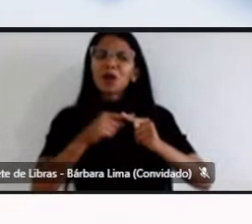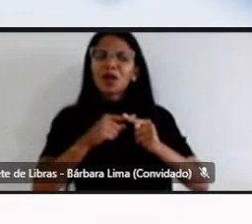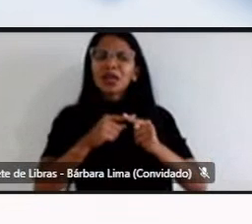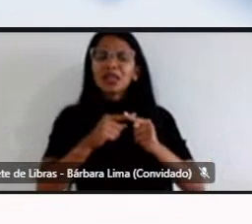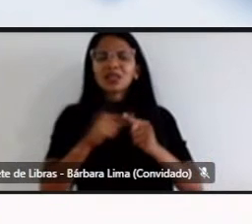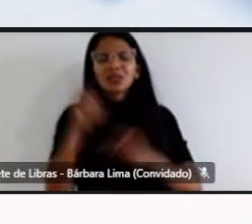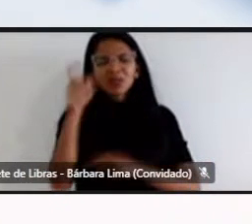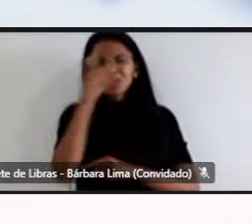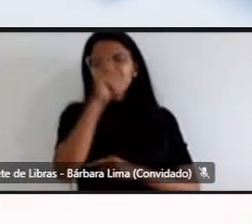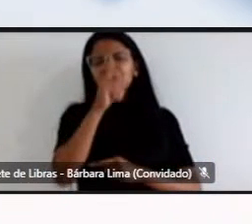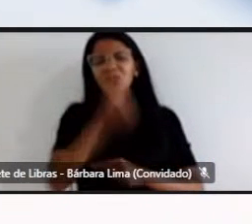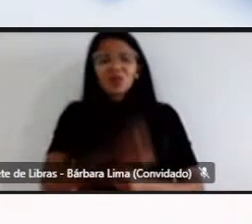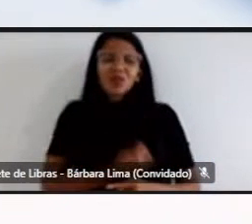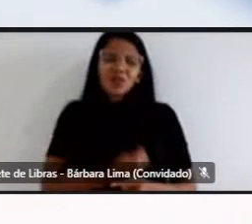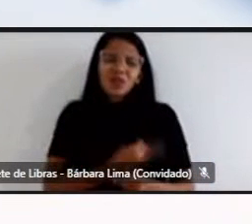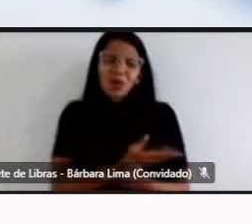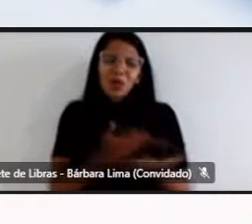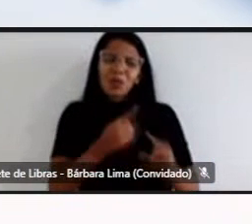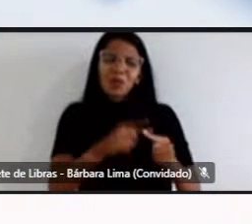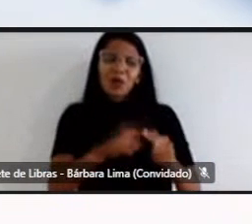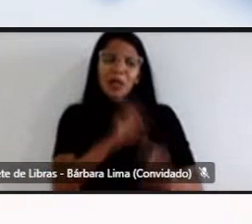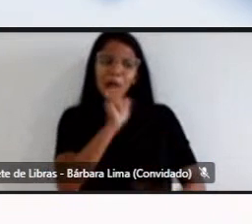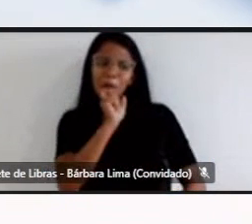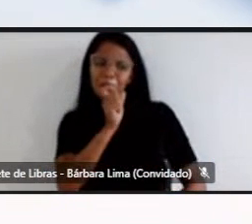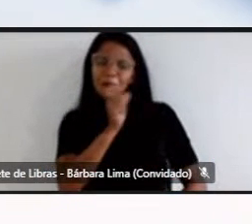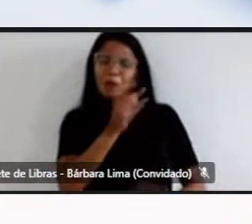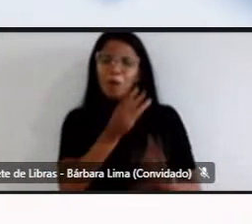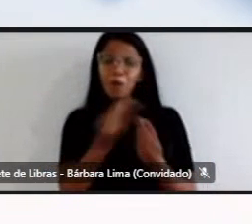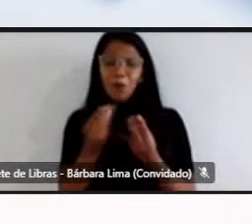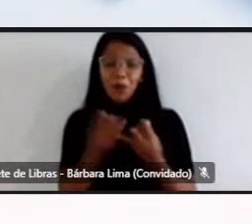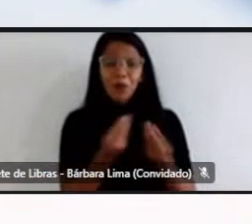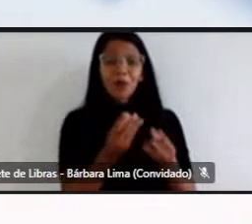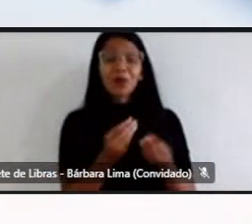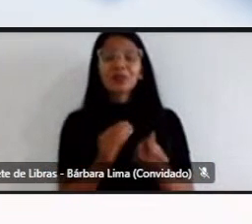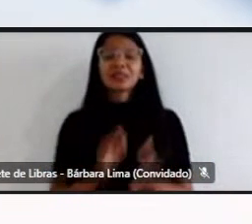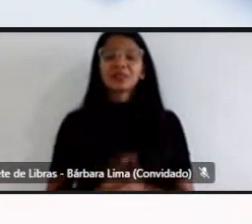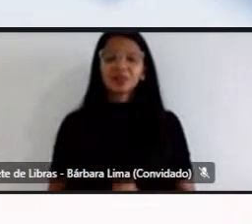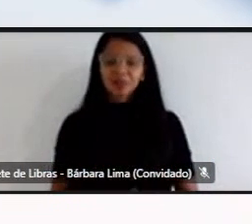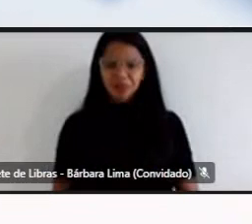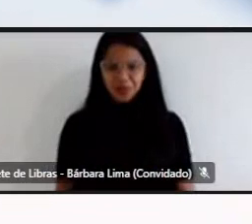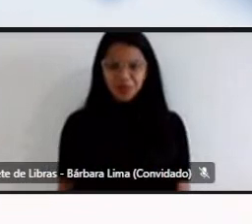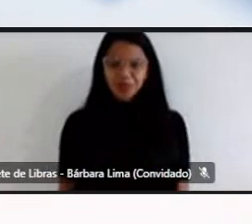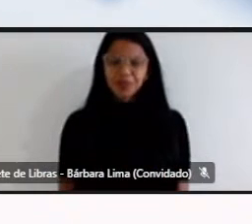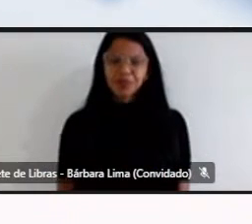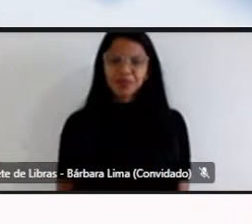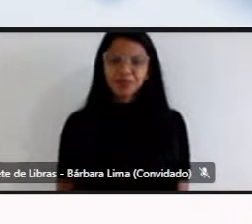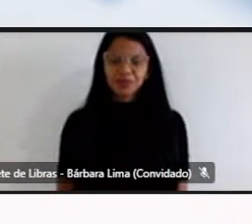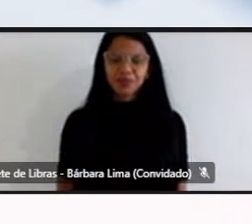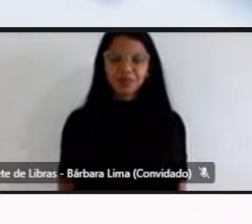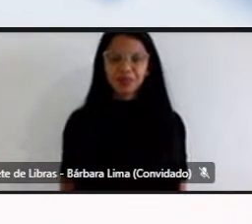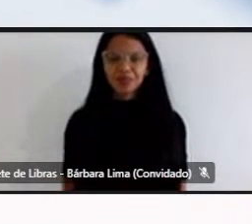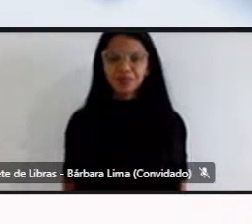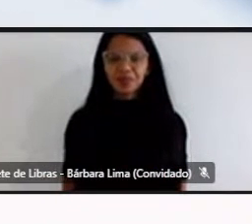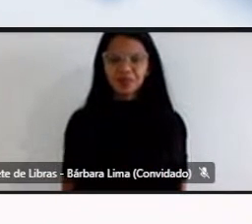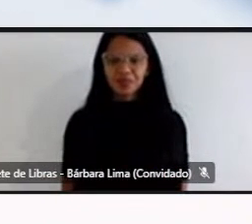So the story goes that one night he's playing an important concert in New York.